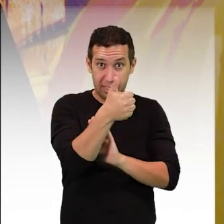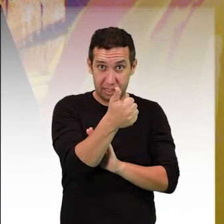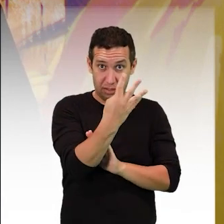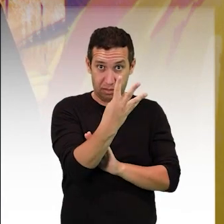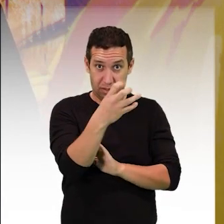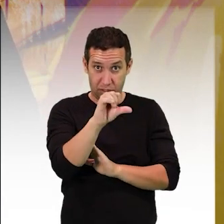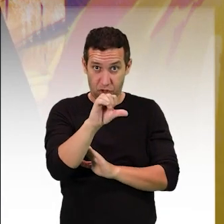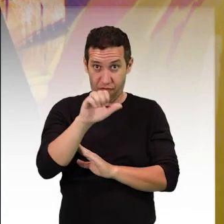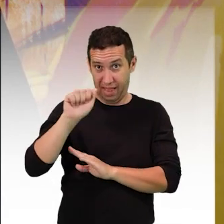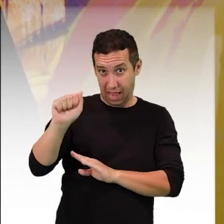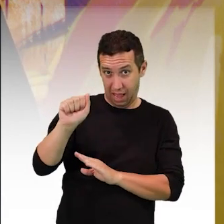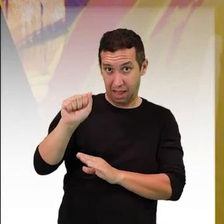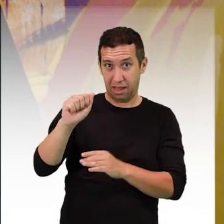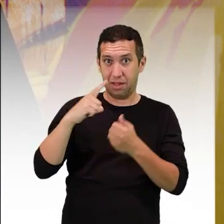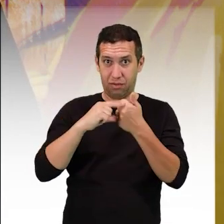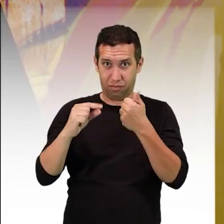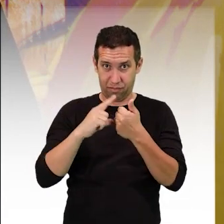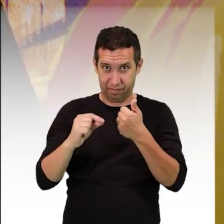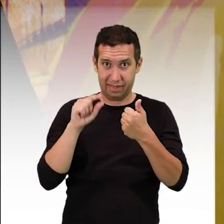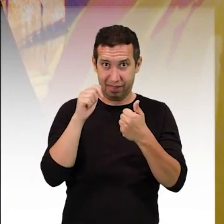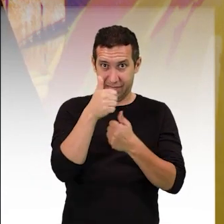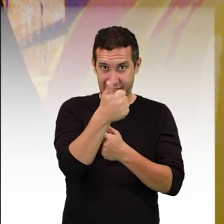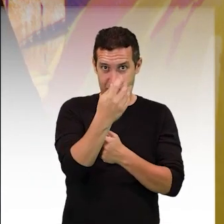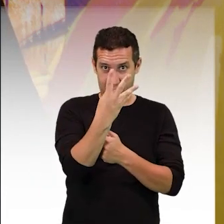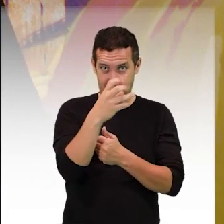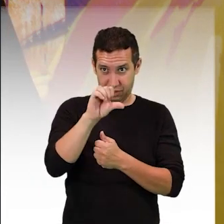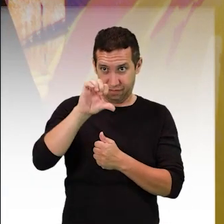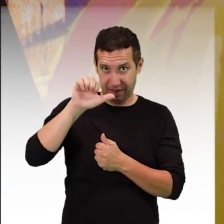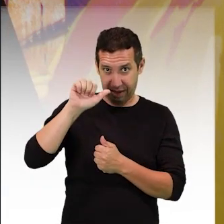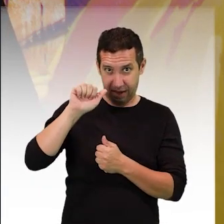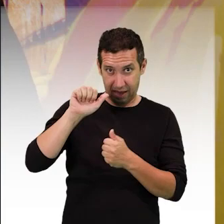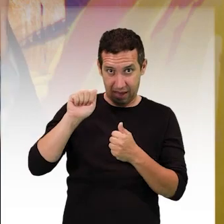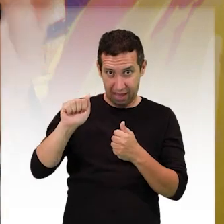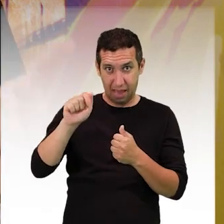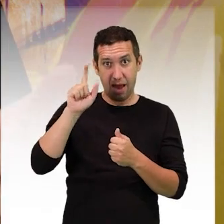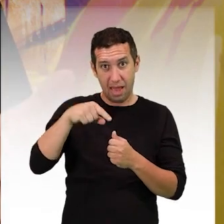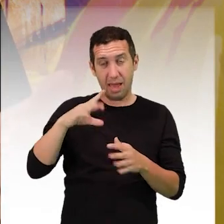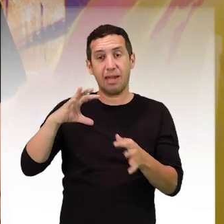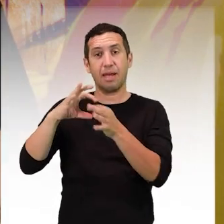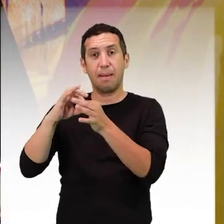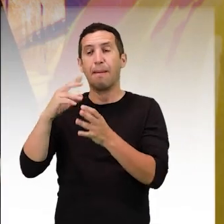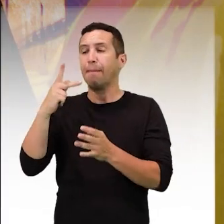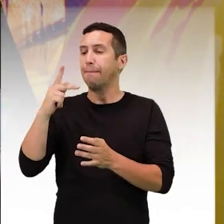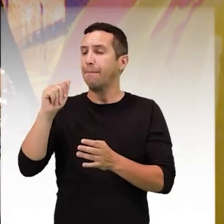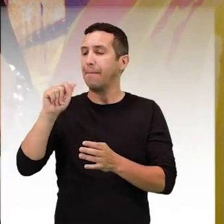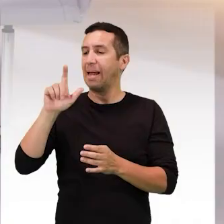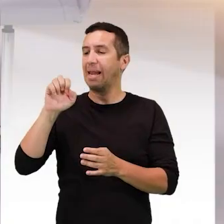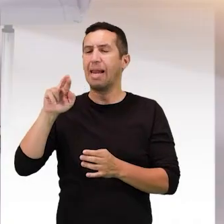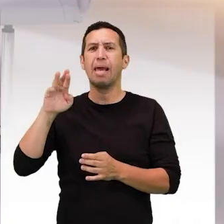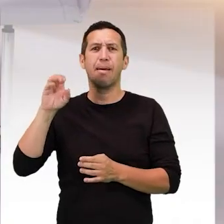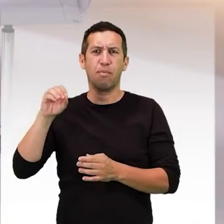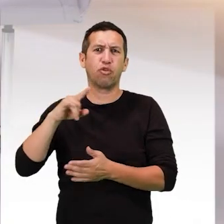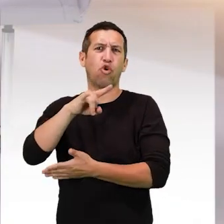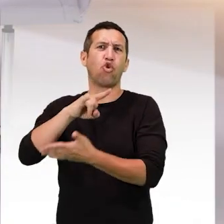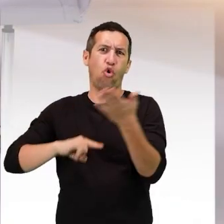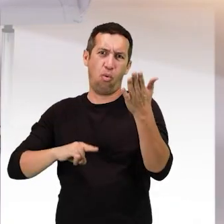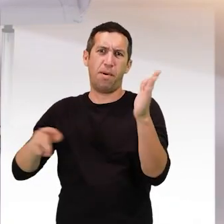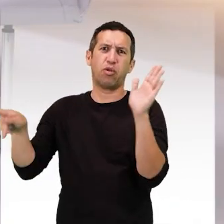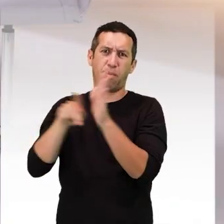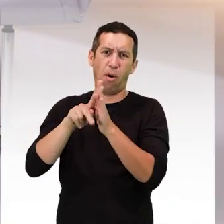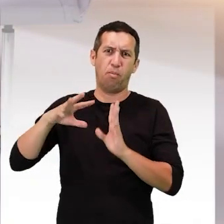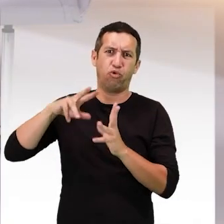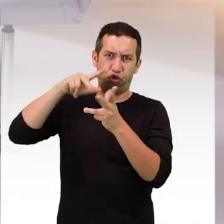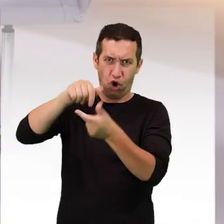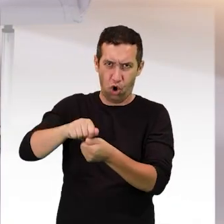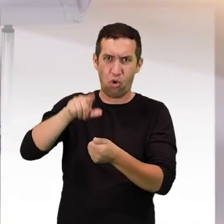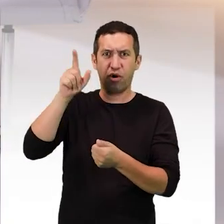artigo 149-A. Esse artigo é inspirado no Protocolo de Palermo, que é a principal norma internacional sobre